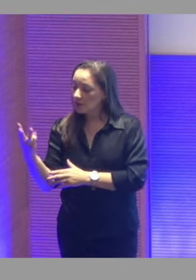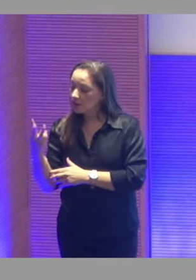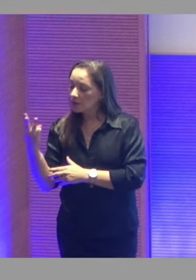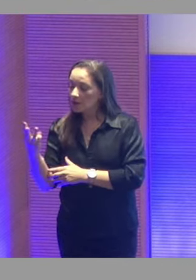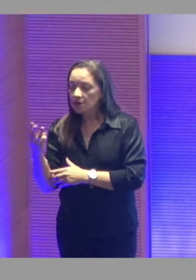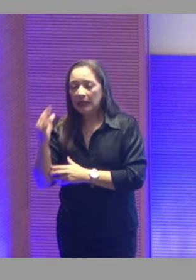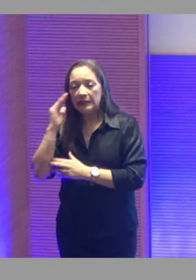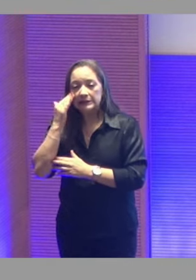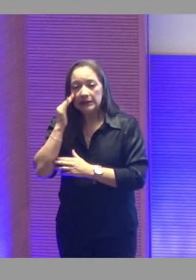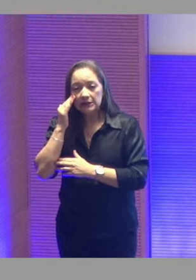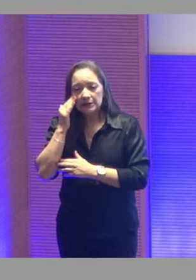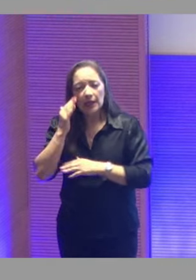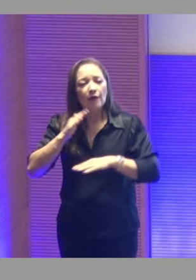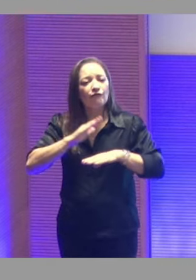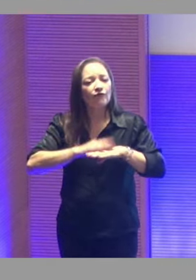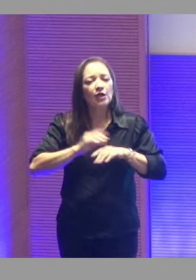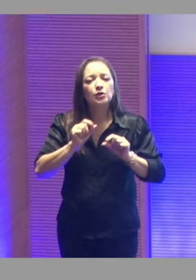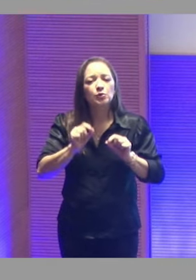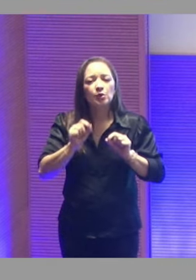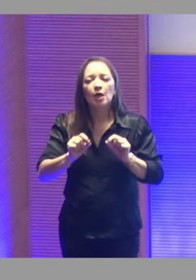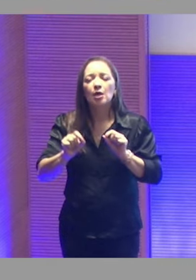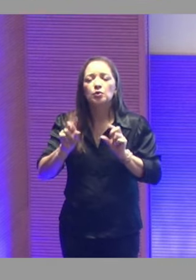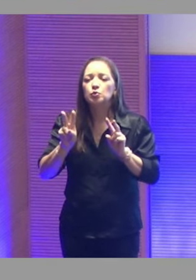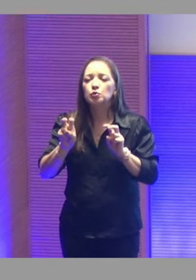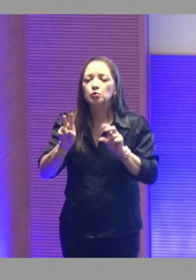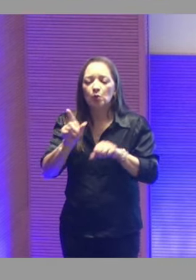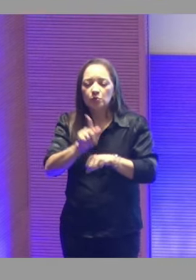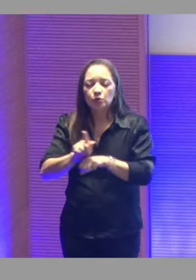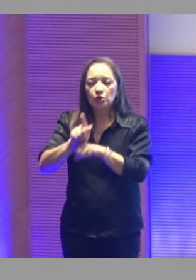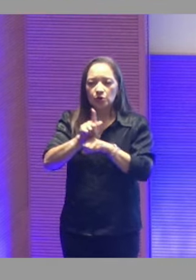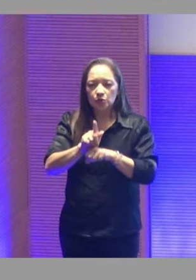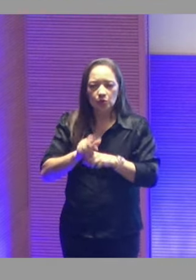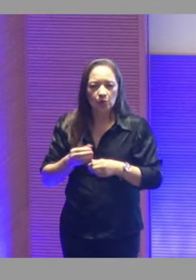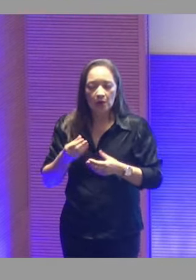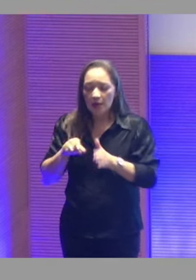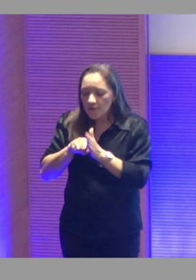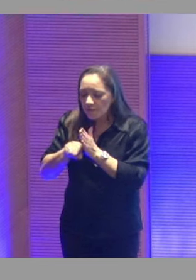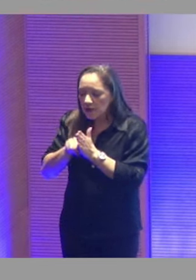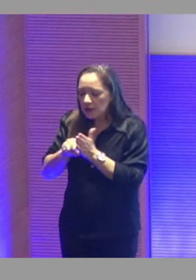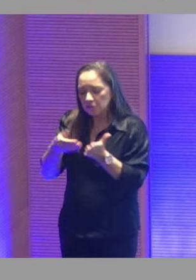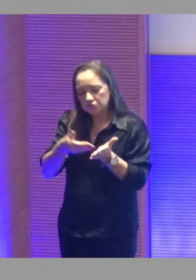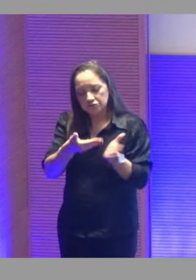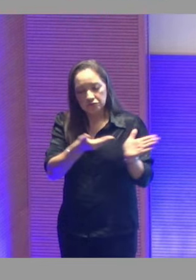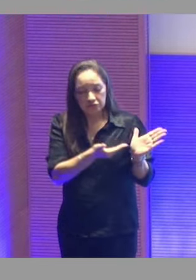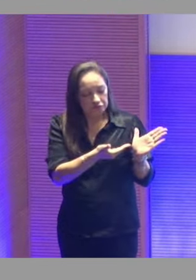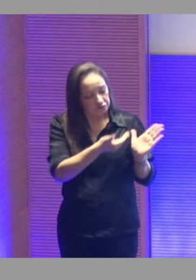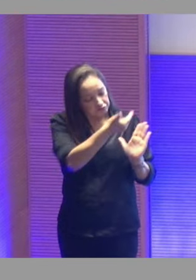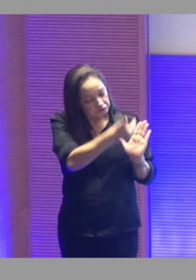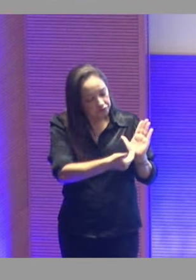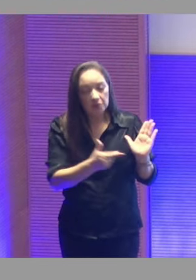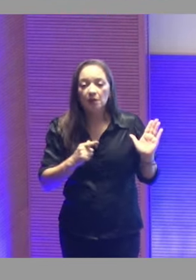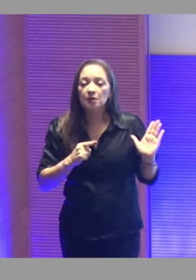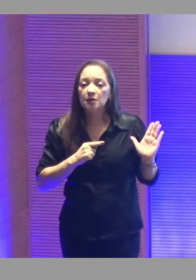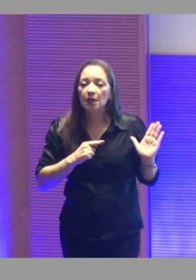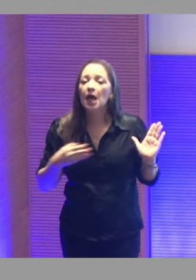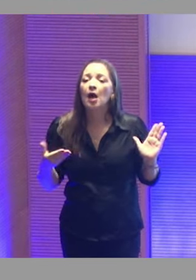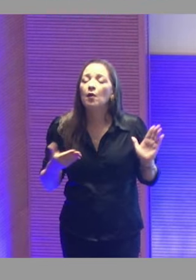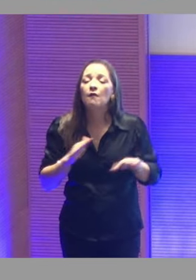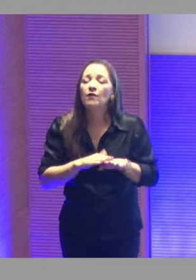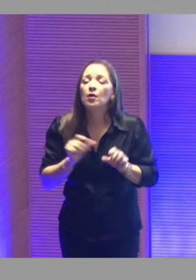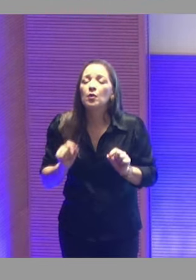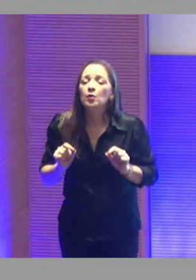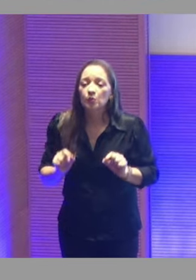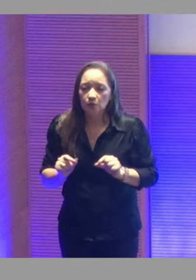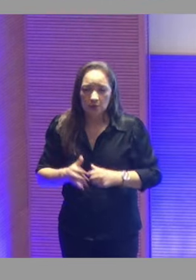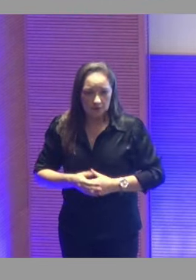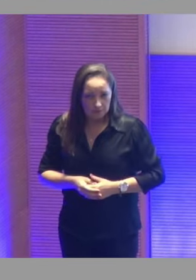então com relação à gestão das emissões né tem o meu inventário o que que eu faço a partir disso eh a gente destrinchou essa pergunta